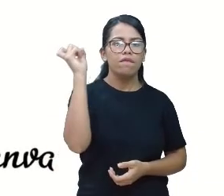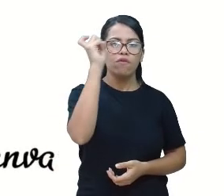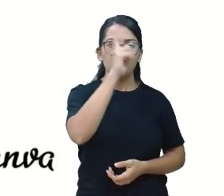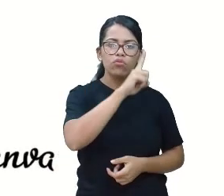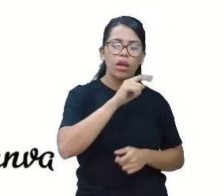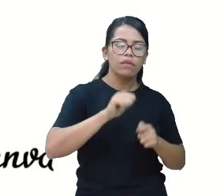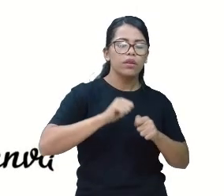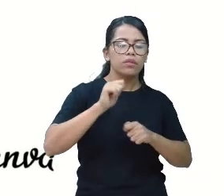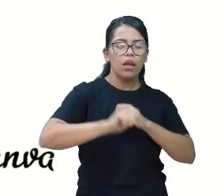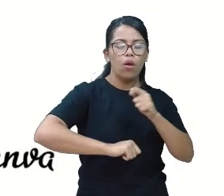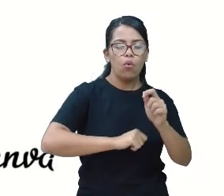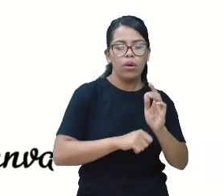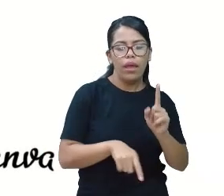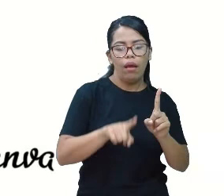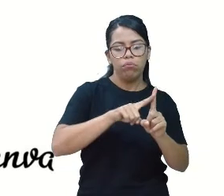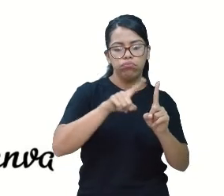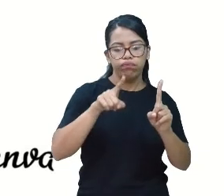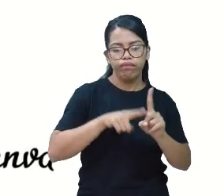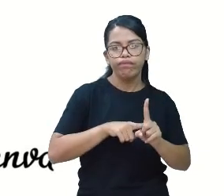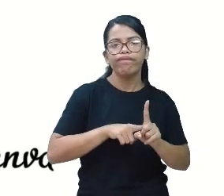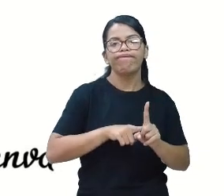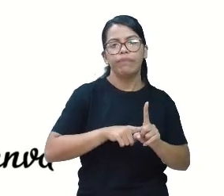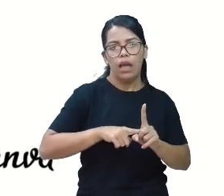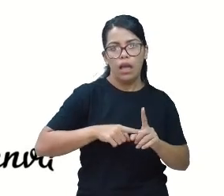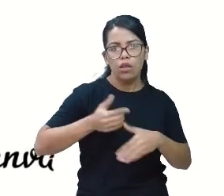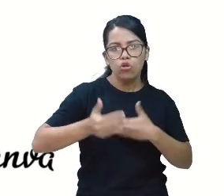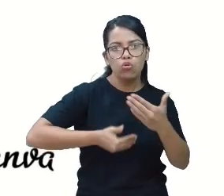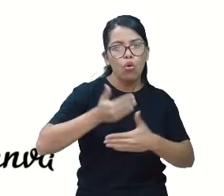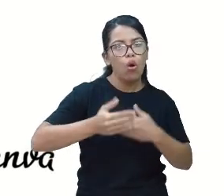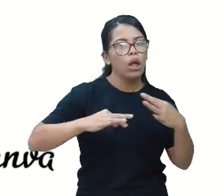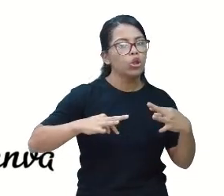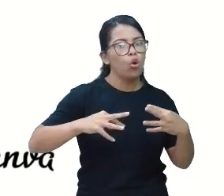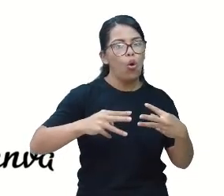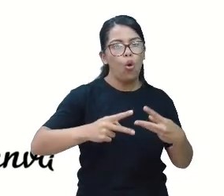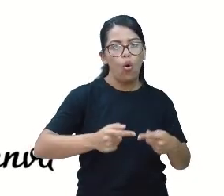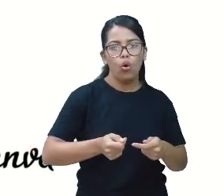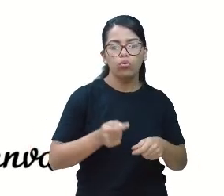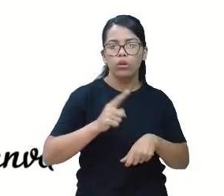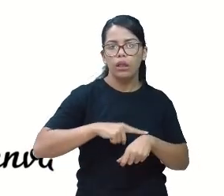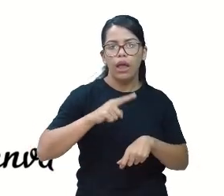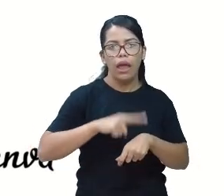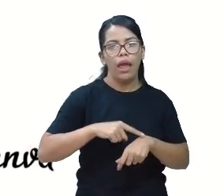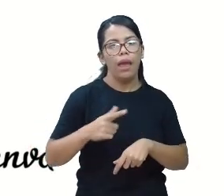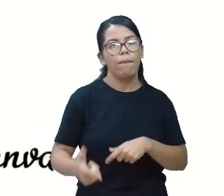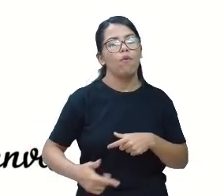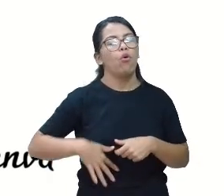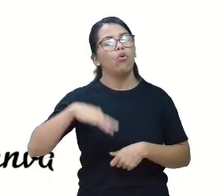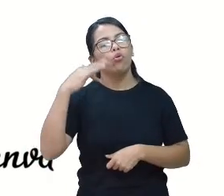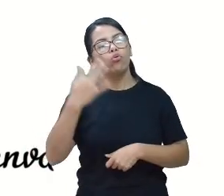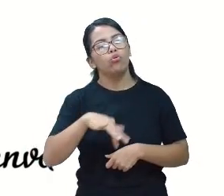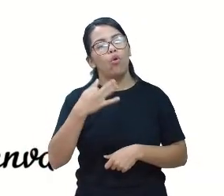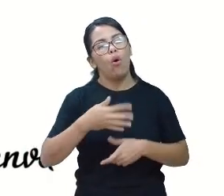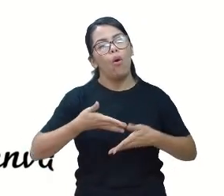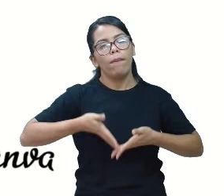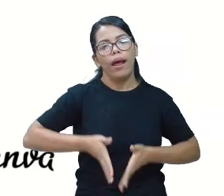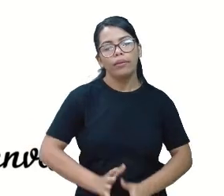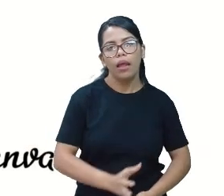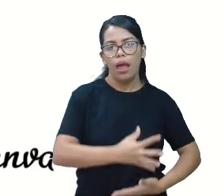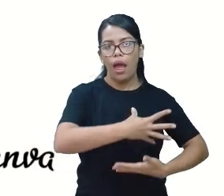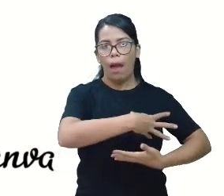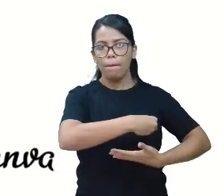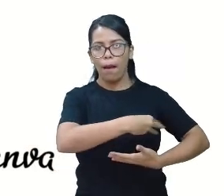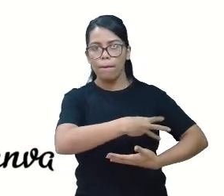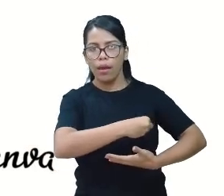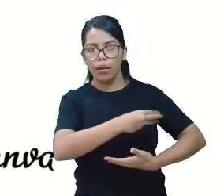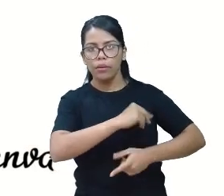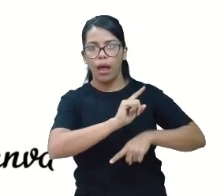filho durante toda a gestação, enfrentar as dificuldades de dores no parto, amamentar a